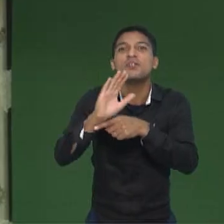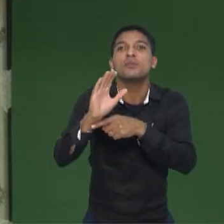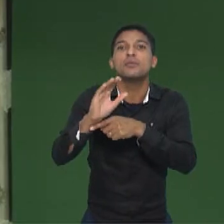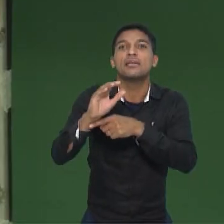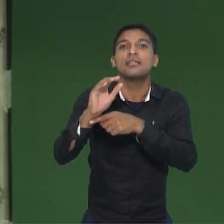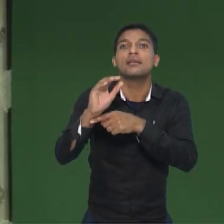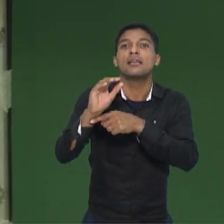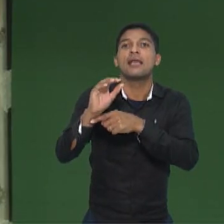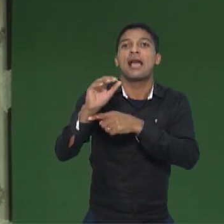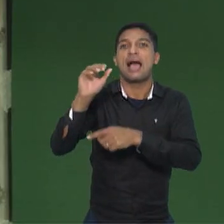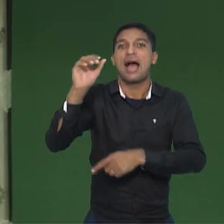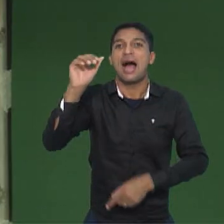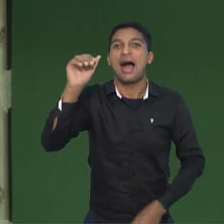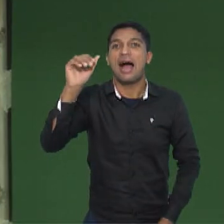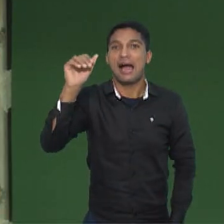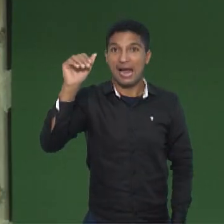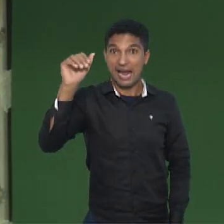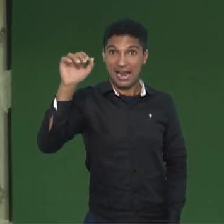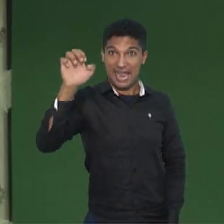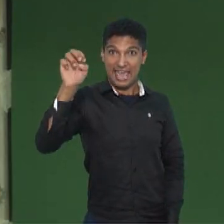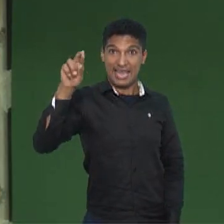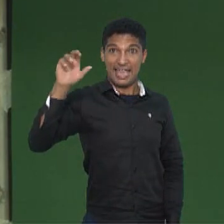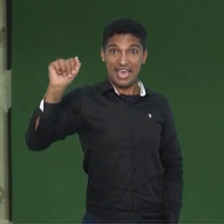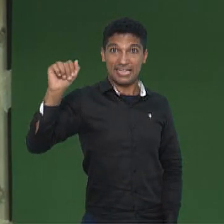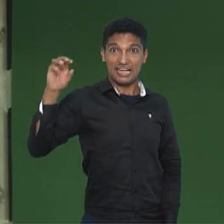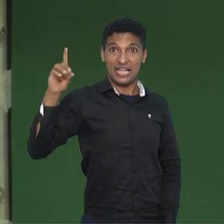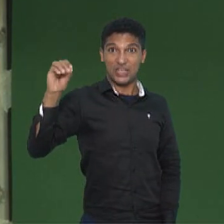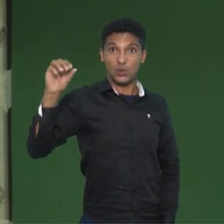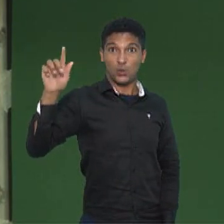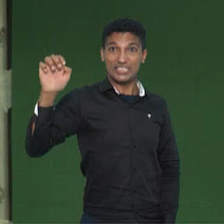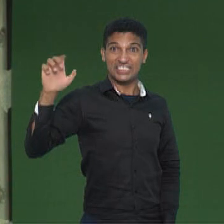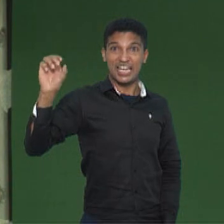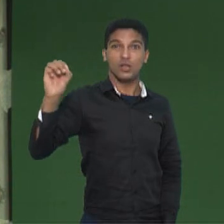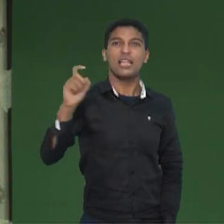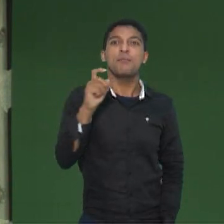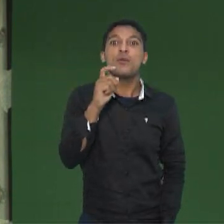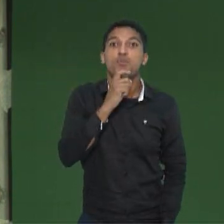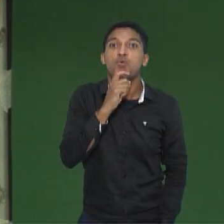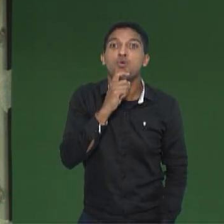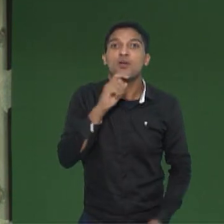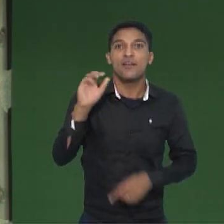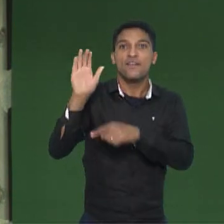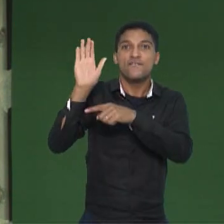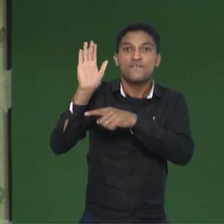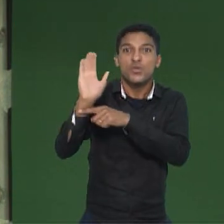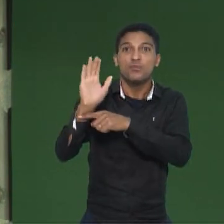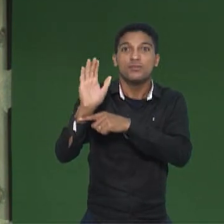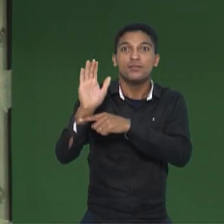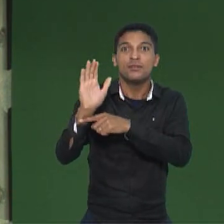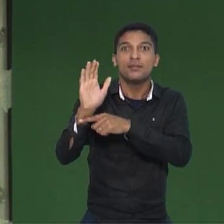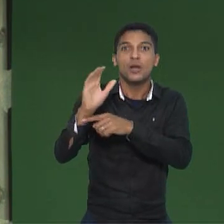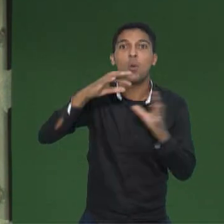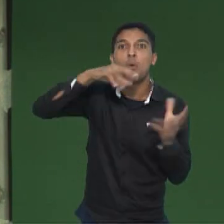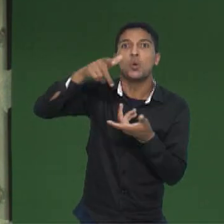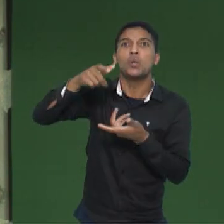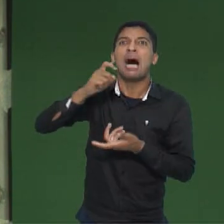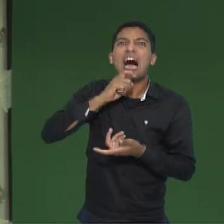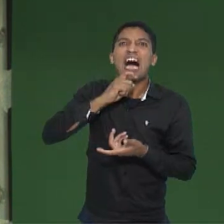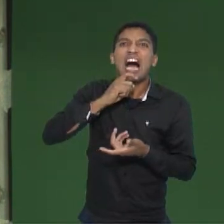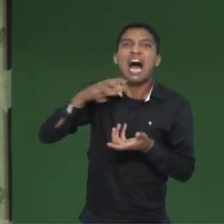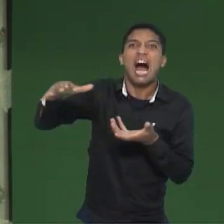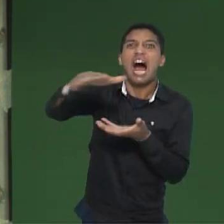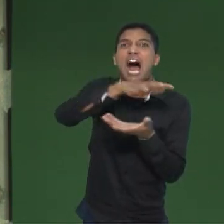E nesses milhões de anos que estamos aqui presentes, há evidências dessas mudanças. E isto